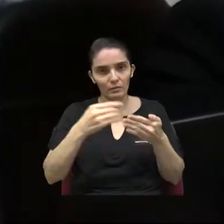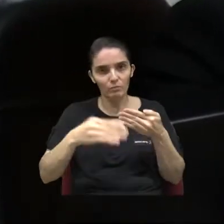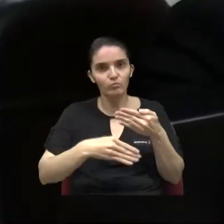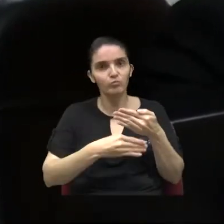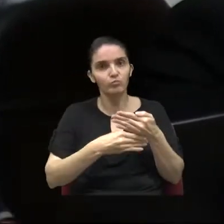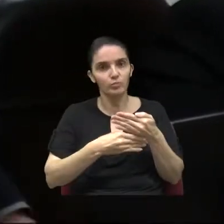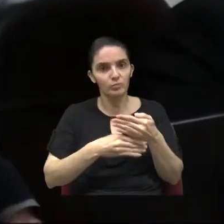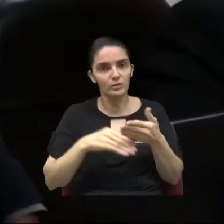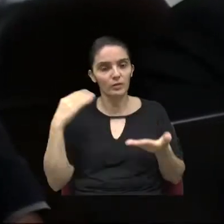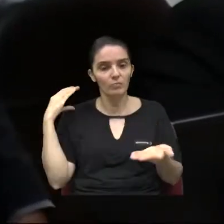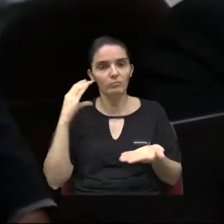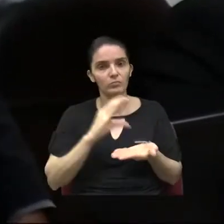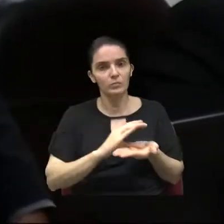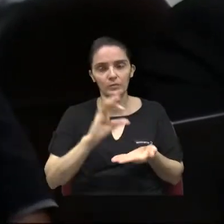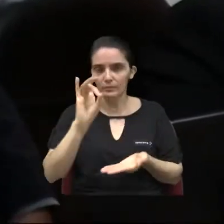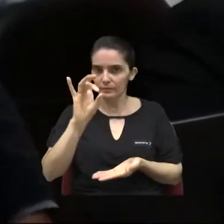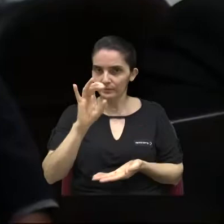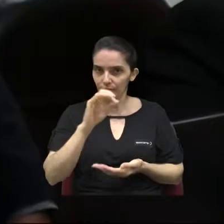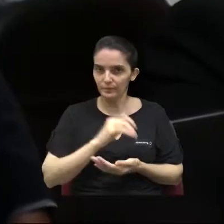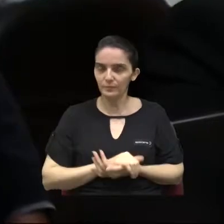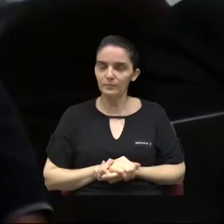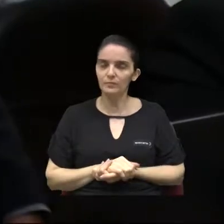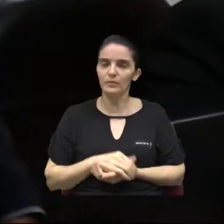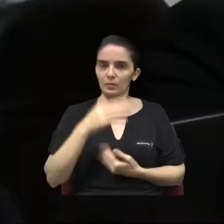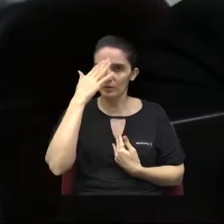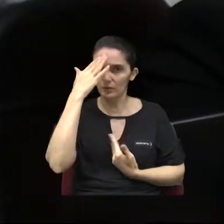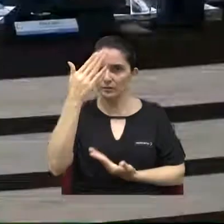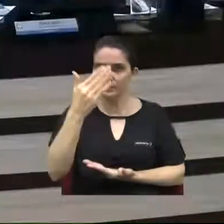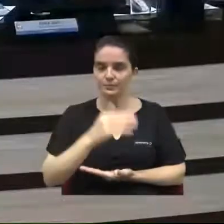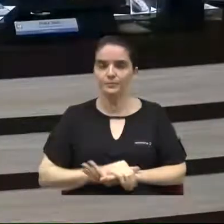vereador. Somente isso, presidente. Obrigado.